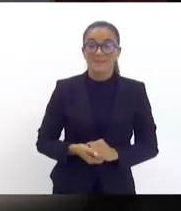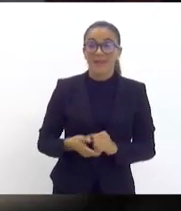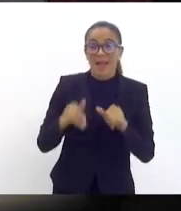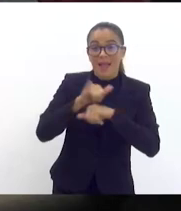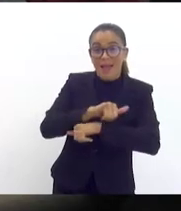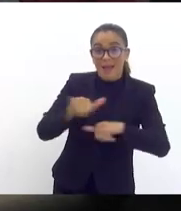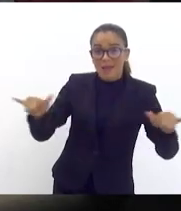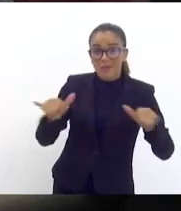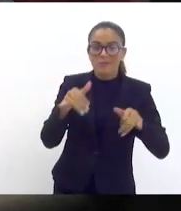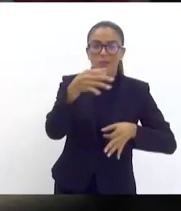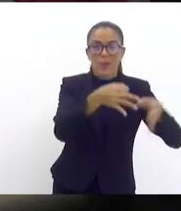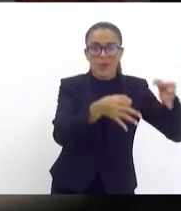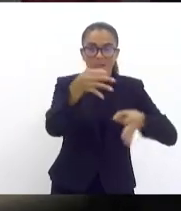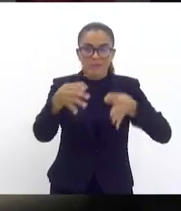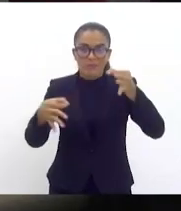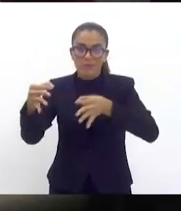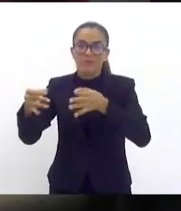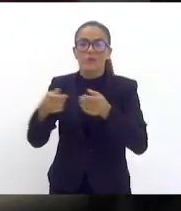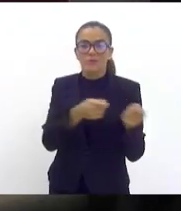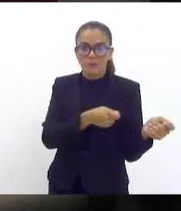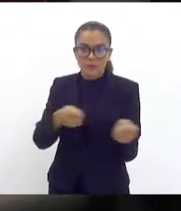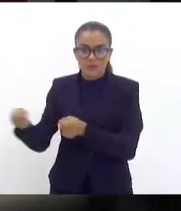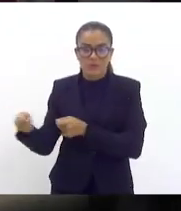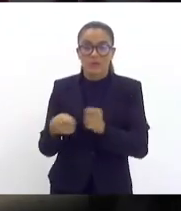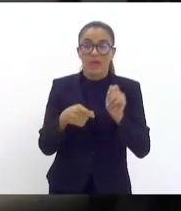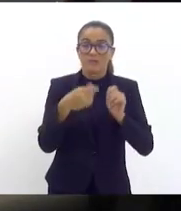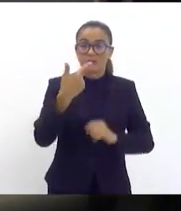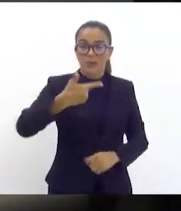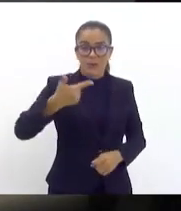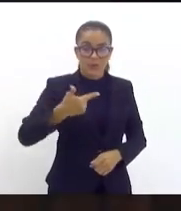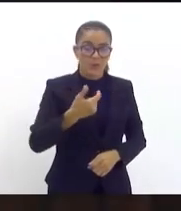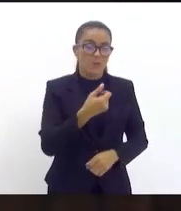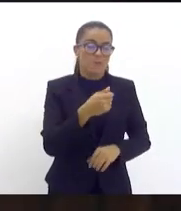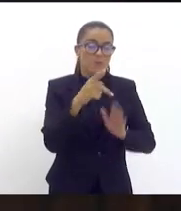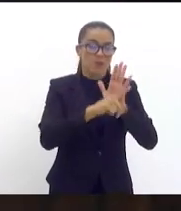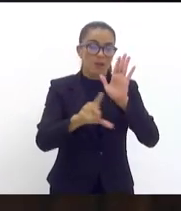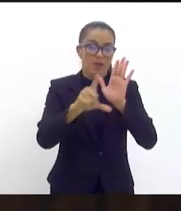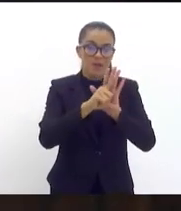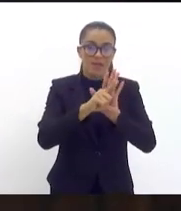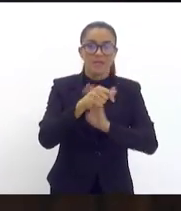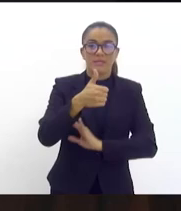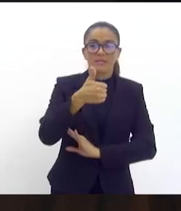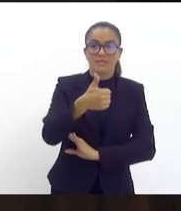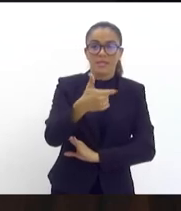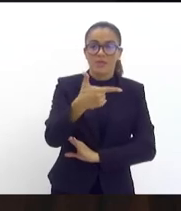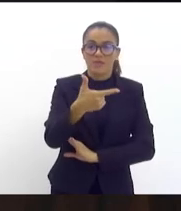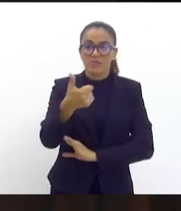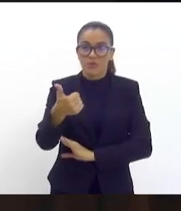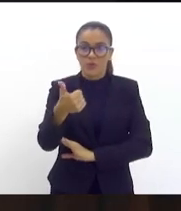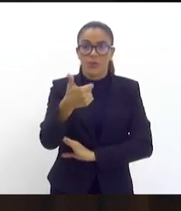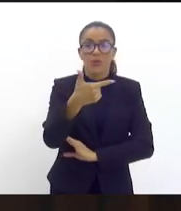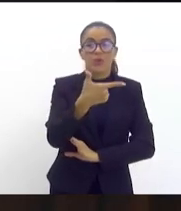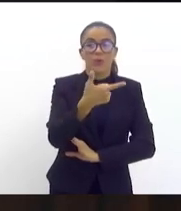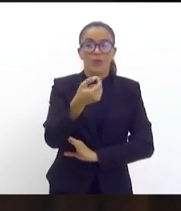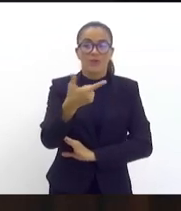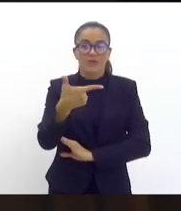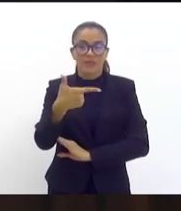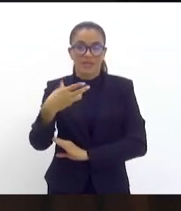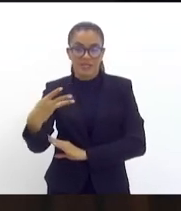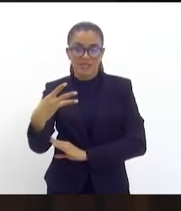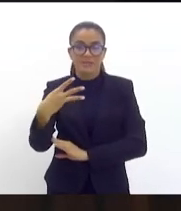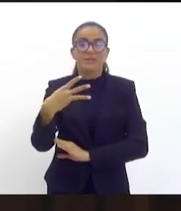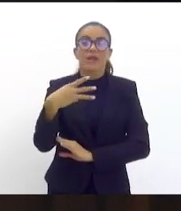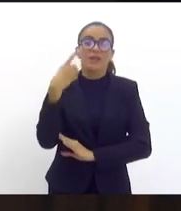Anuncio, em tramitação ordinária, em segunda discussão, projeto de lei número 121 de 2023, de